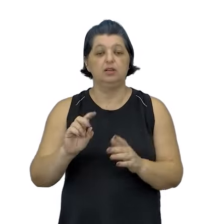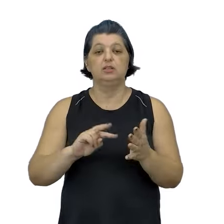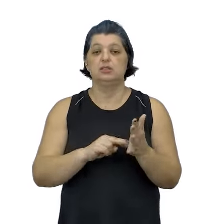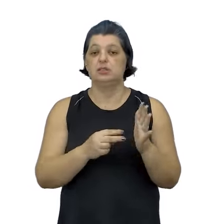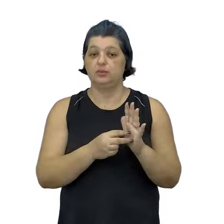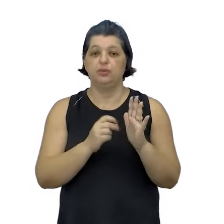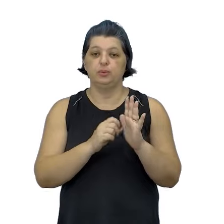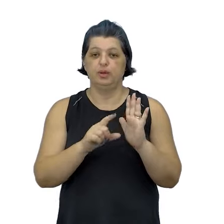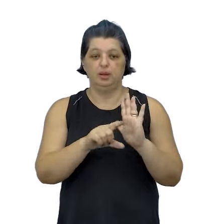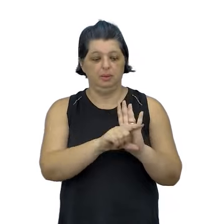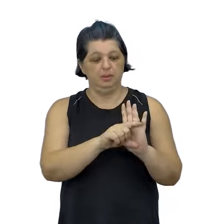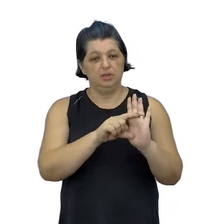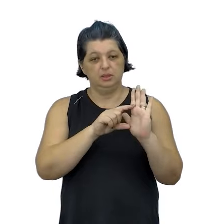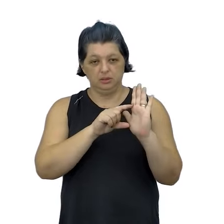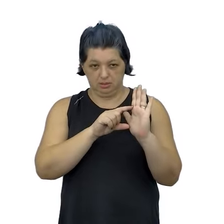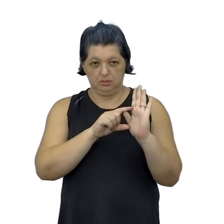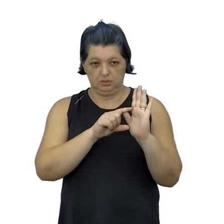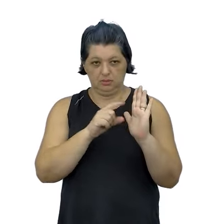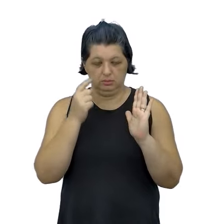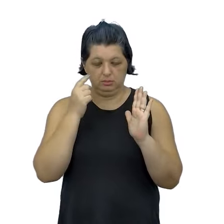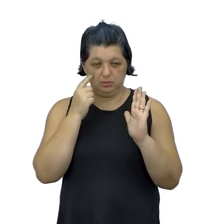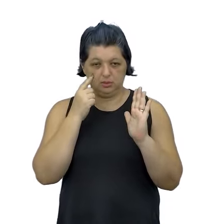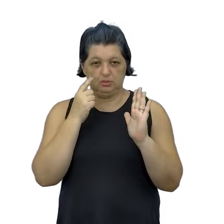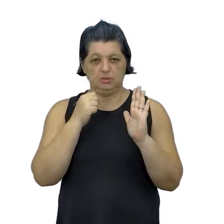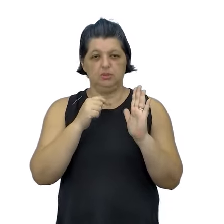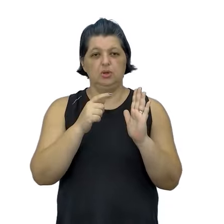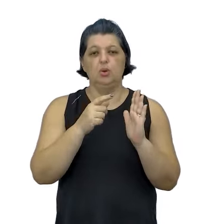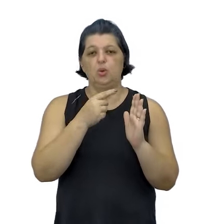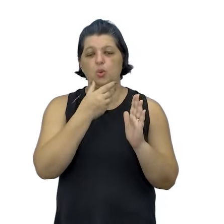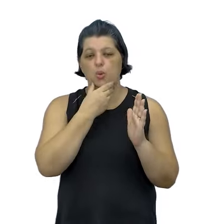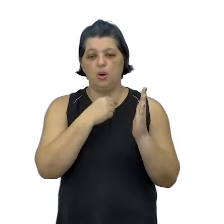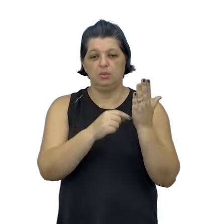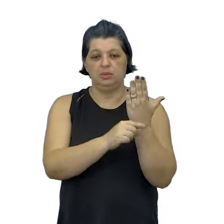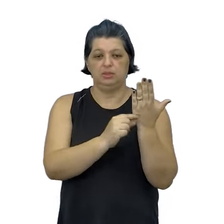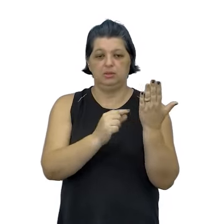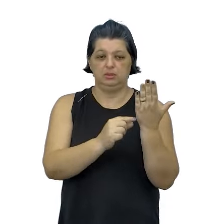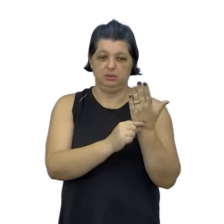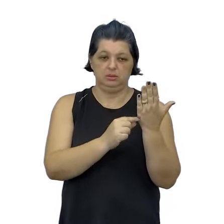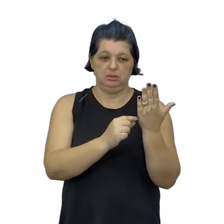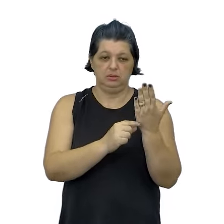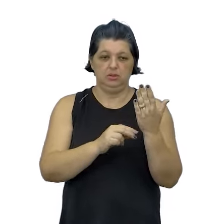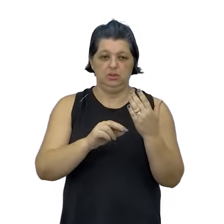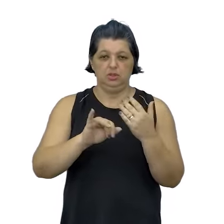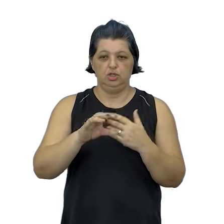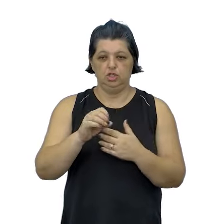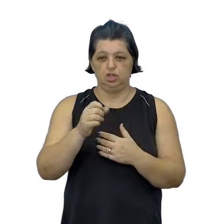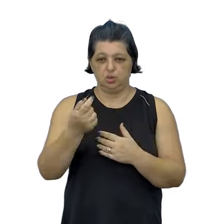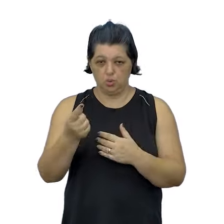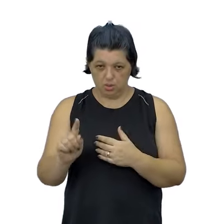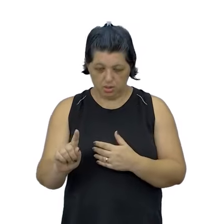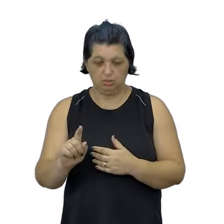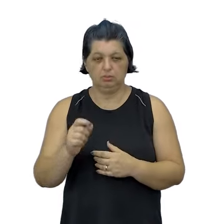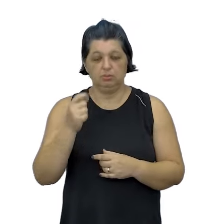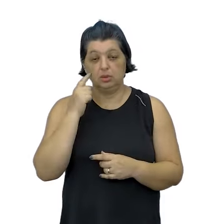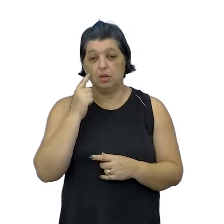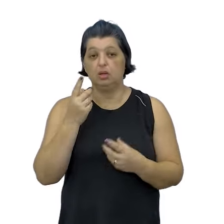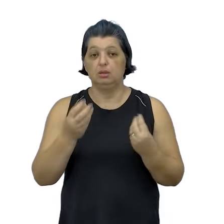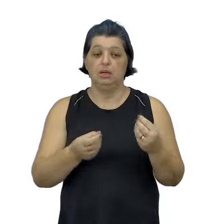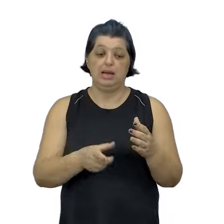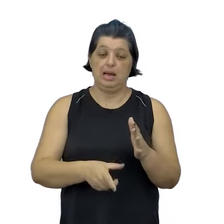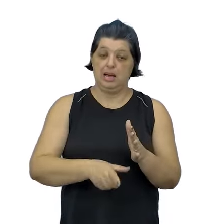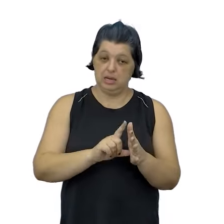canção Mignon, que ela foi traduzida pelo escritor João Ribeiro. Só que antes dessa leitura, o ideal é que vocês